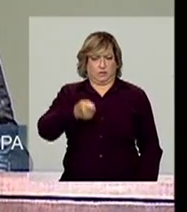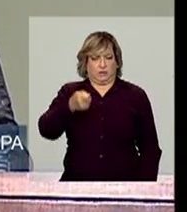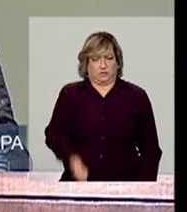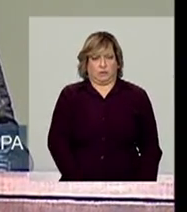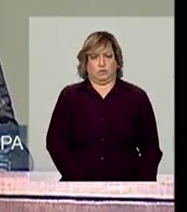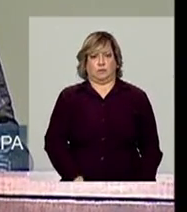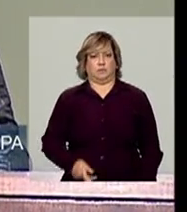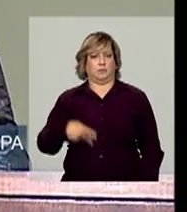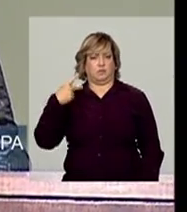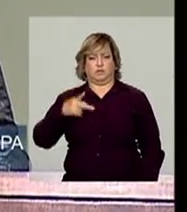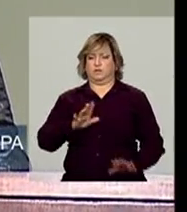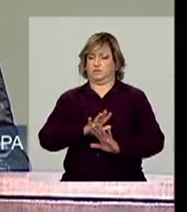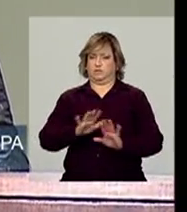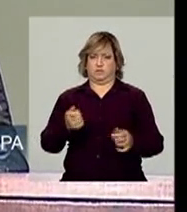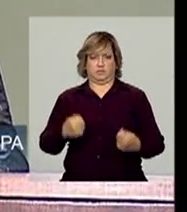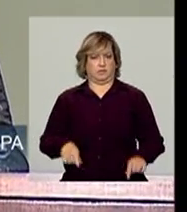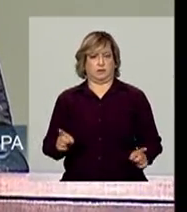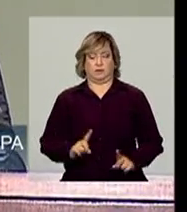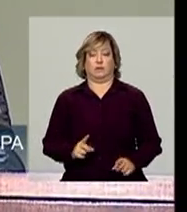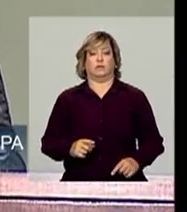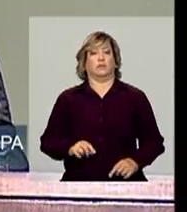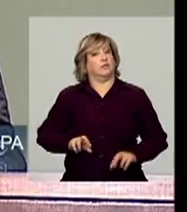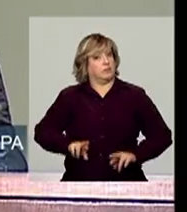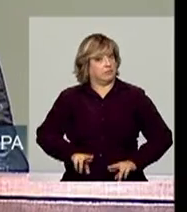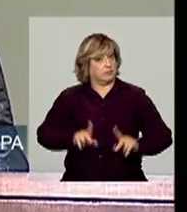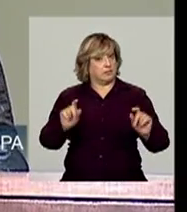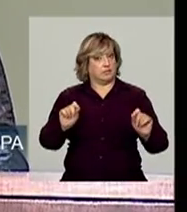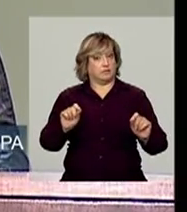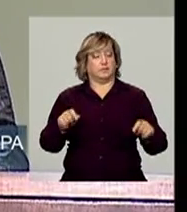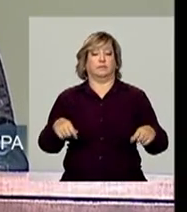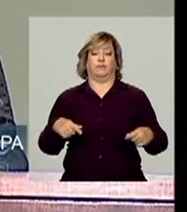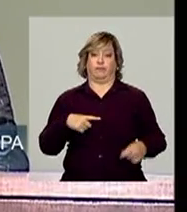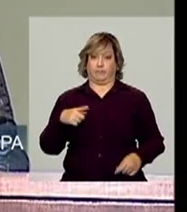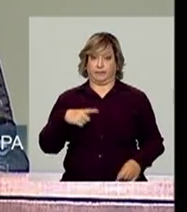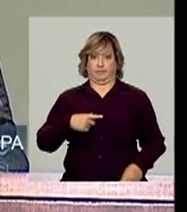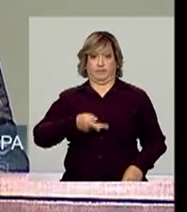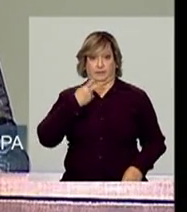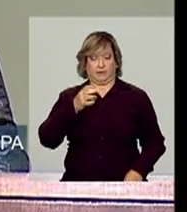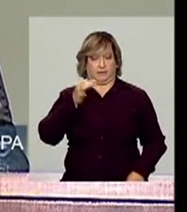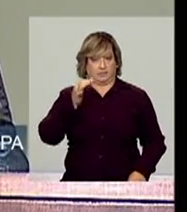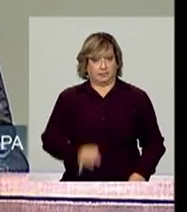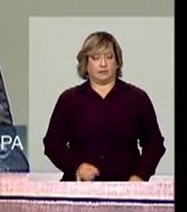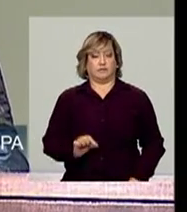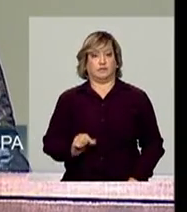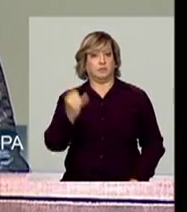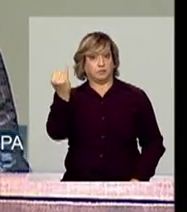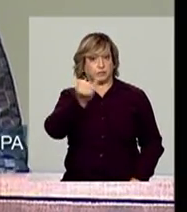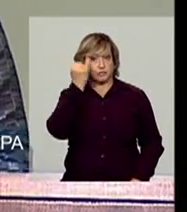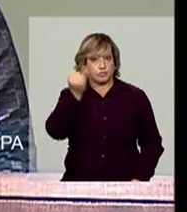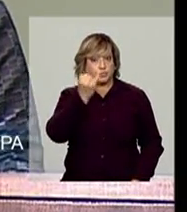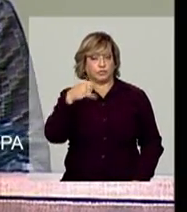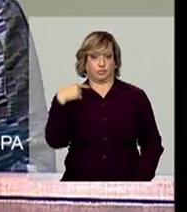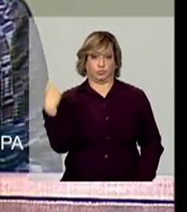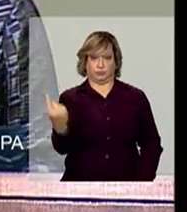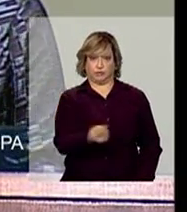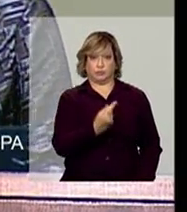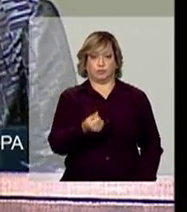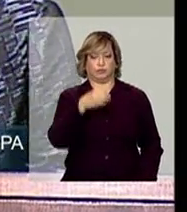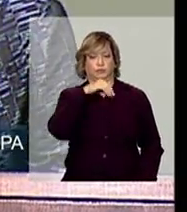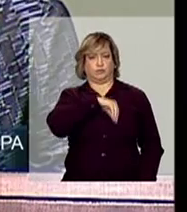relacionamento político-institucional. Pelo contrário, afirmava tanto a importância da distribuição de